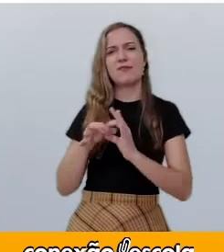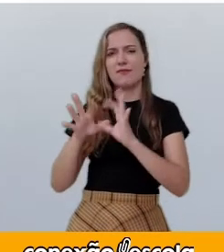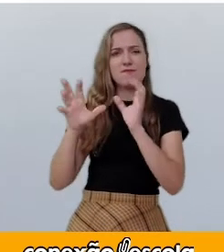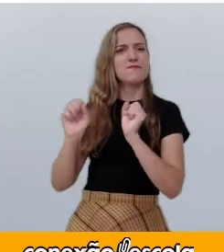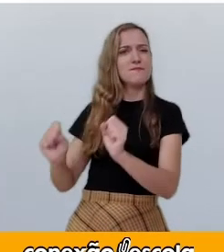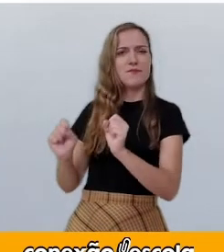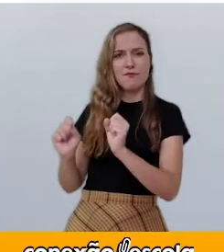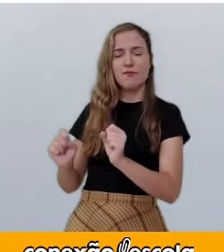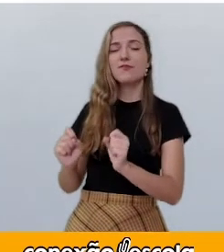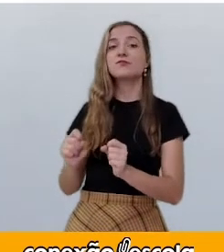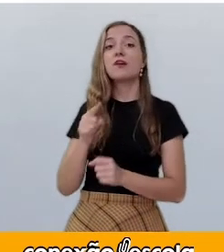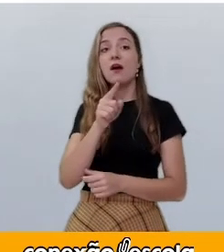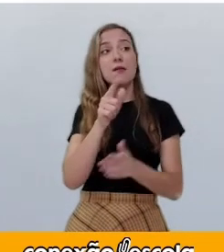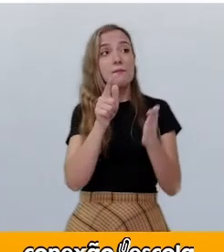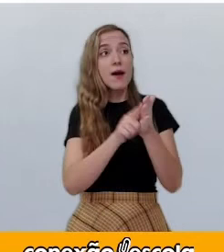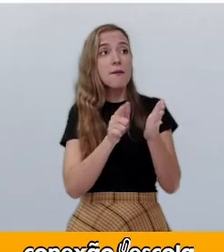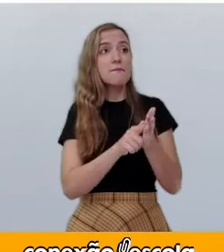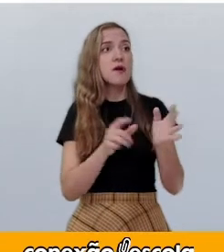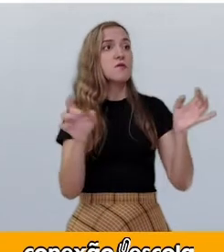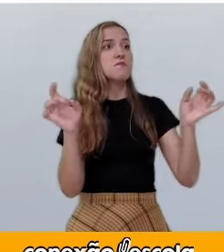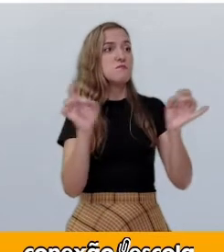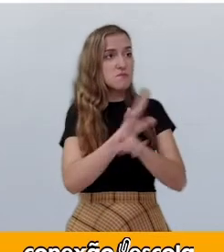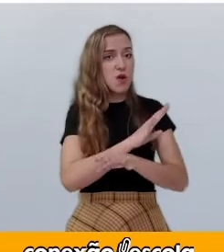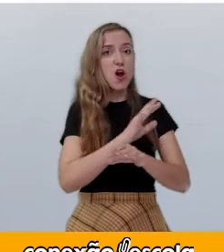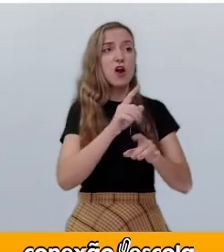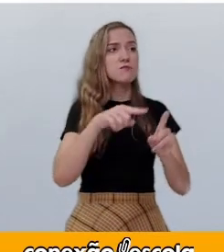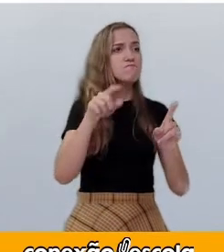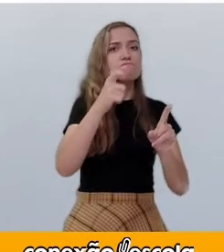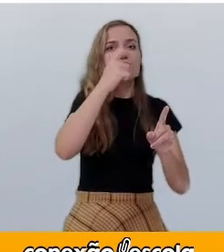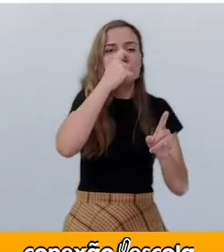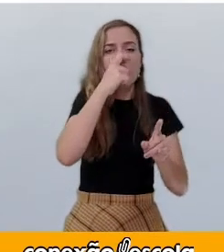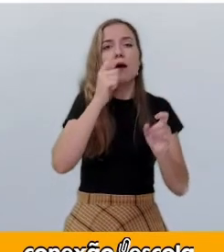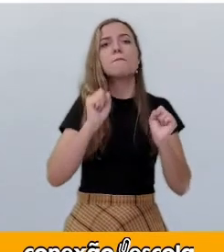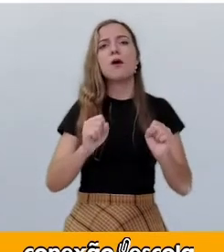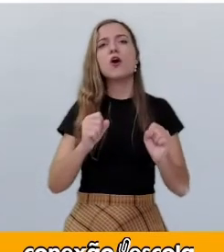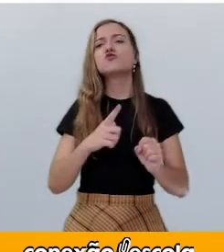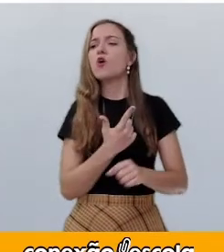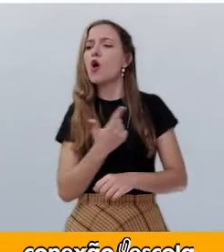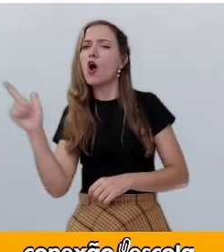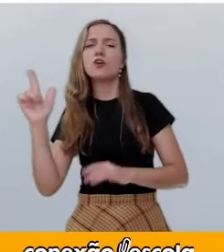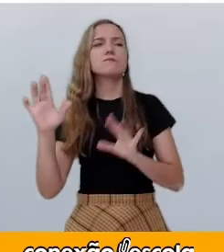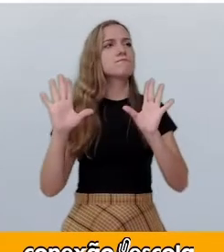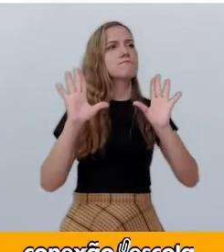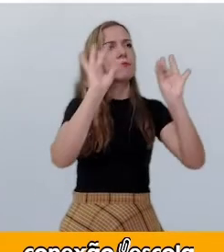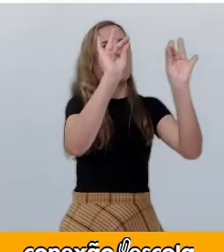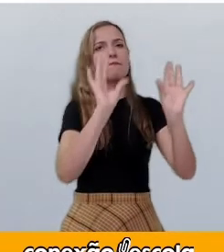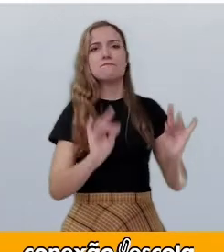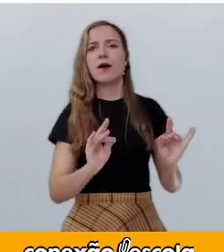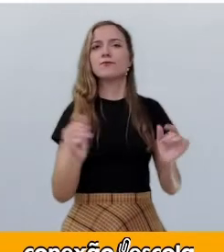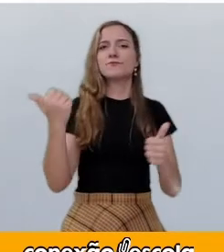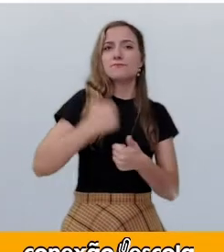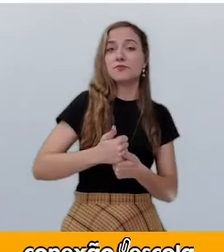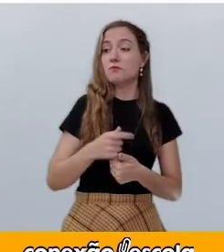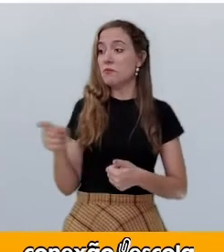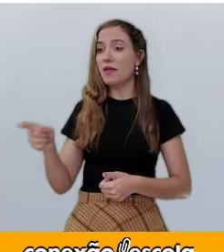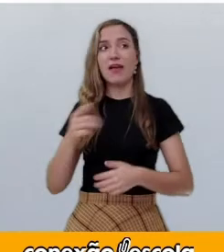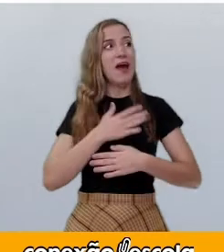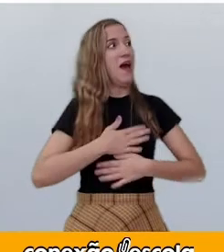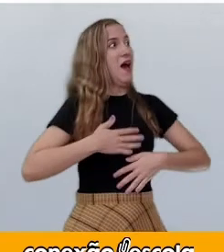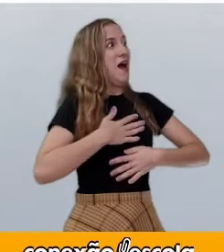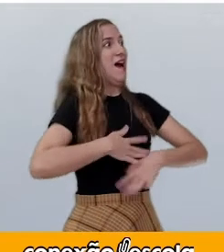quando o papel se preencher nosso trocamos por outro ele ficou muito feliz